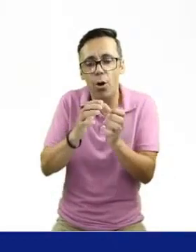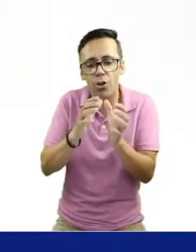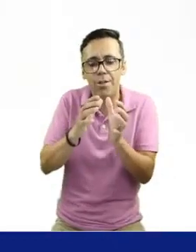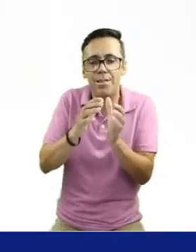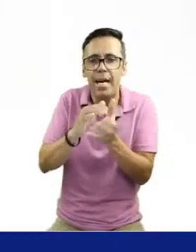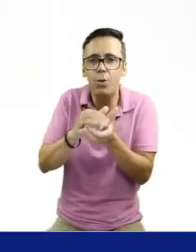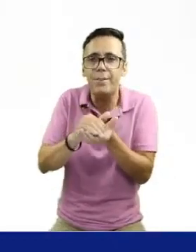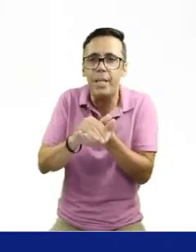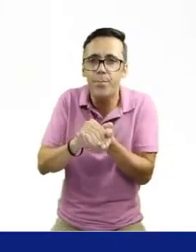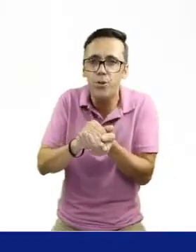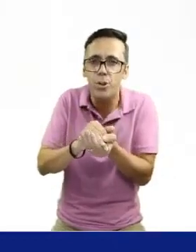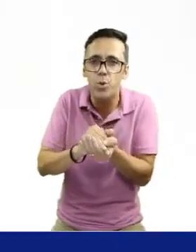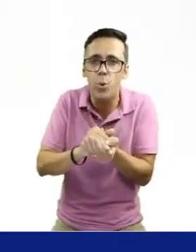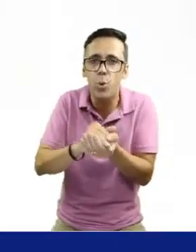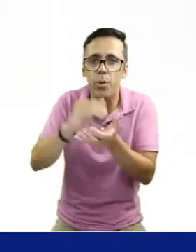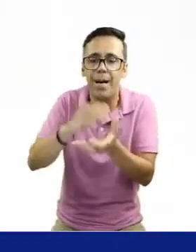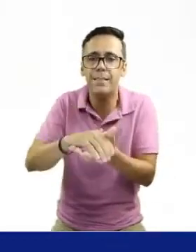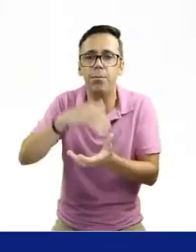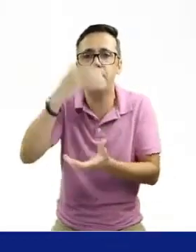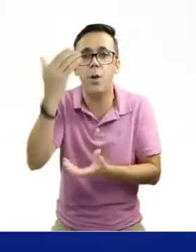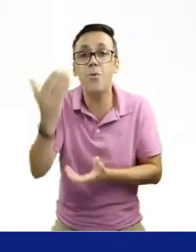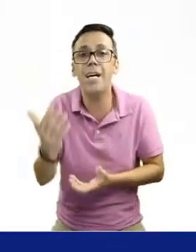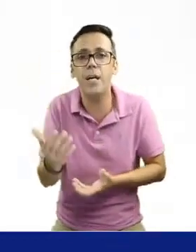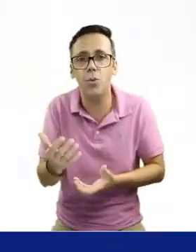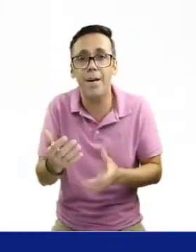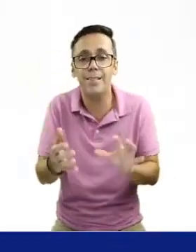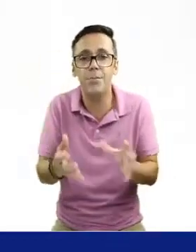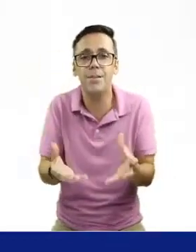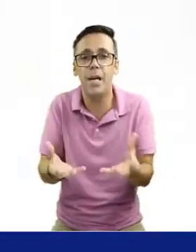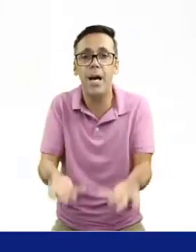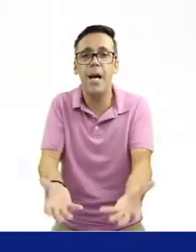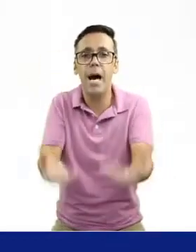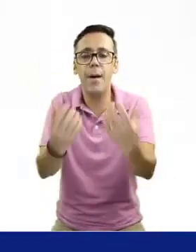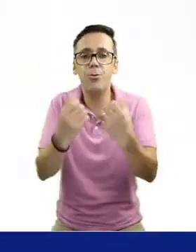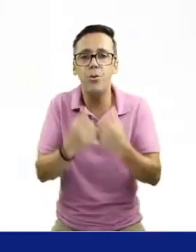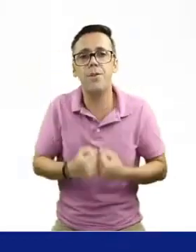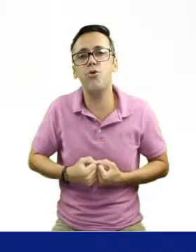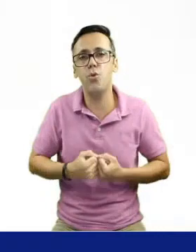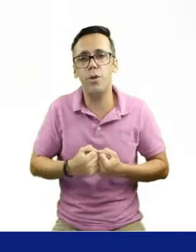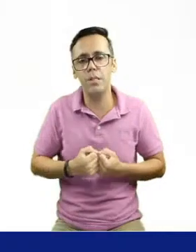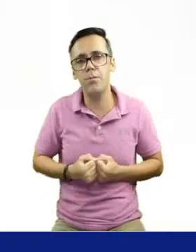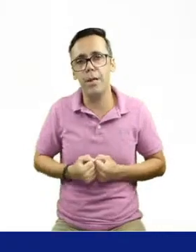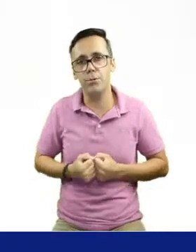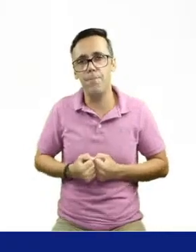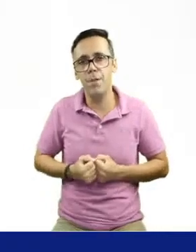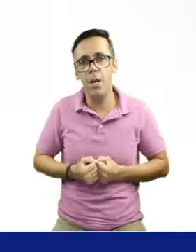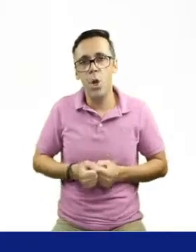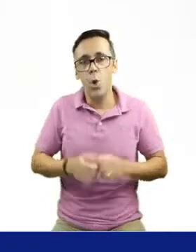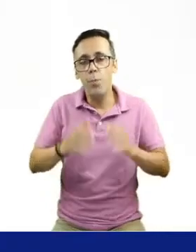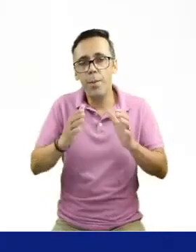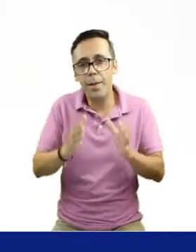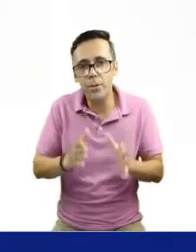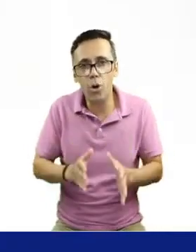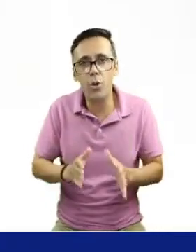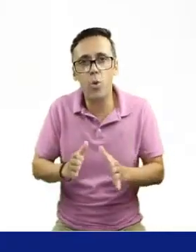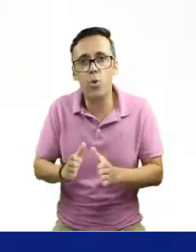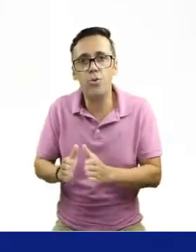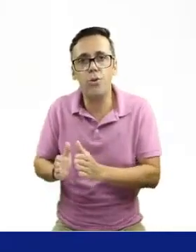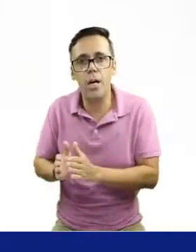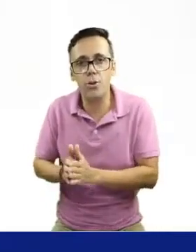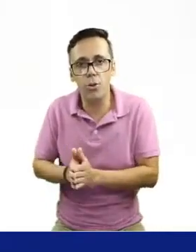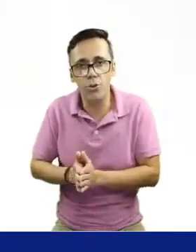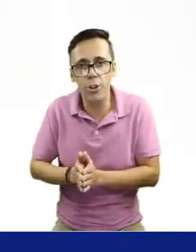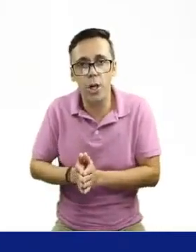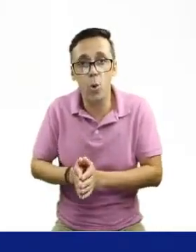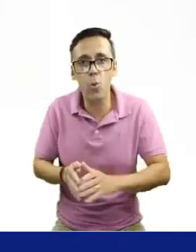você otimizar otimizar o tempo de estudo e maximizar o ganho maximizar a absorção de conhecimento o preparatório